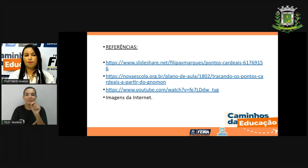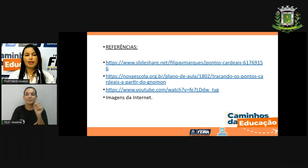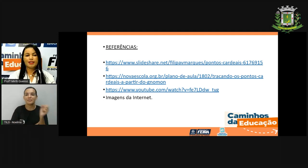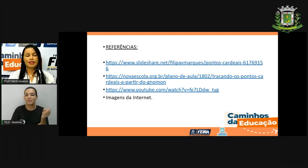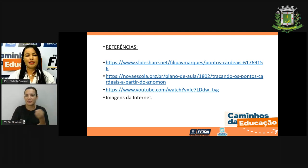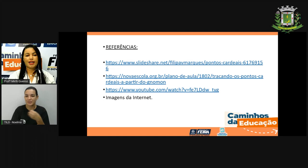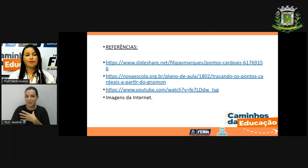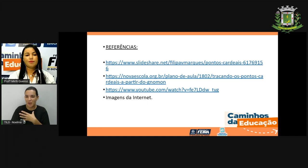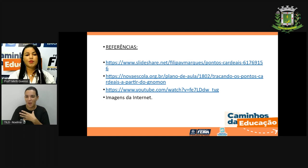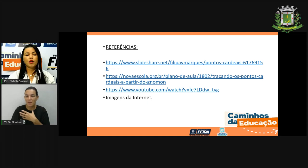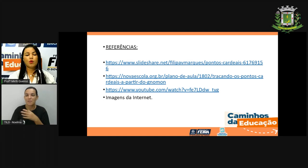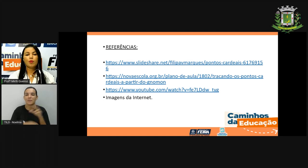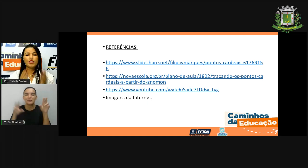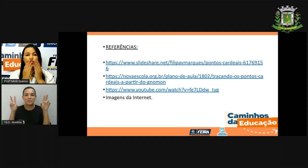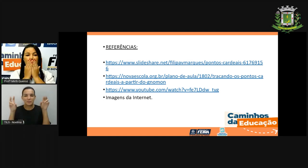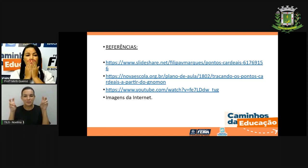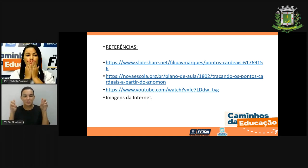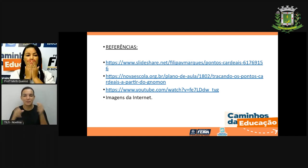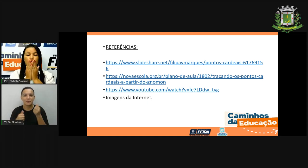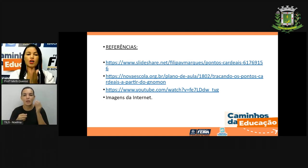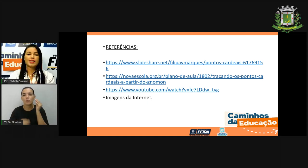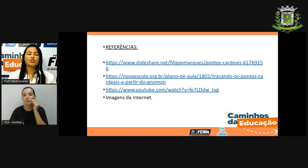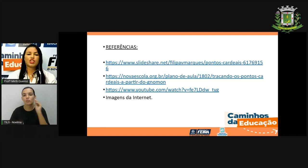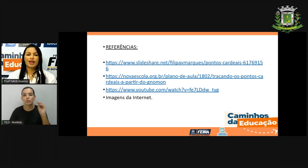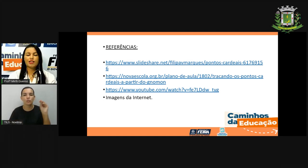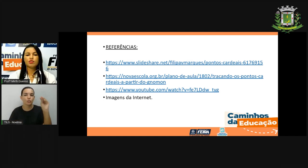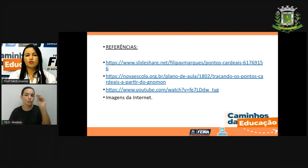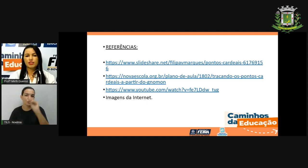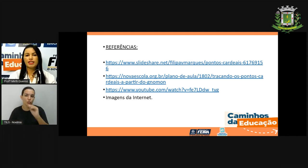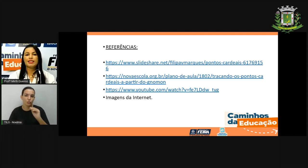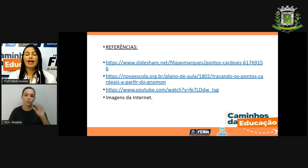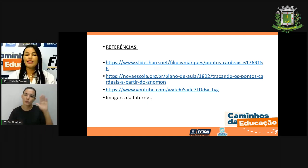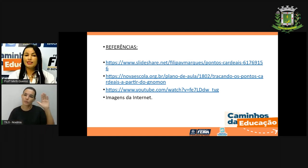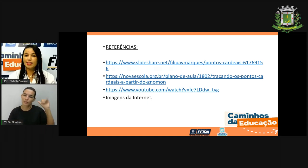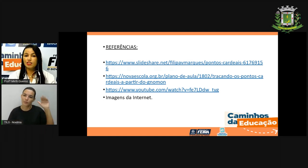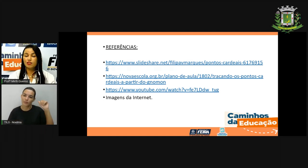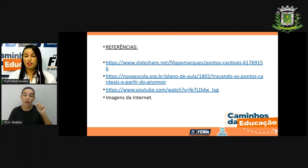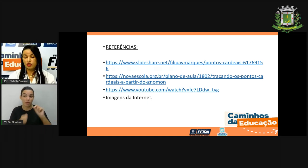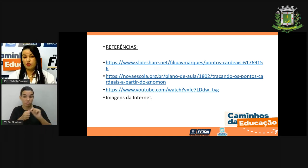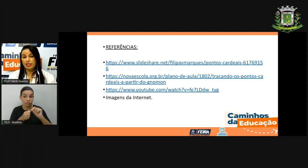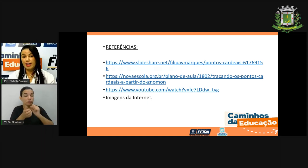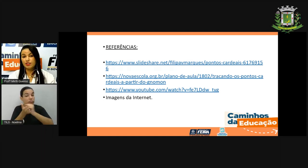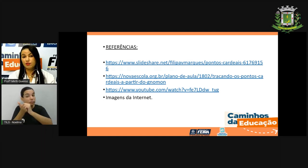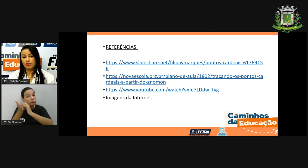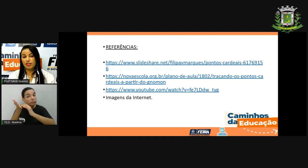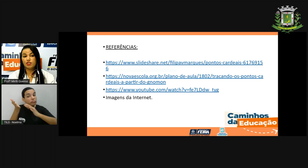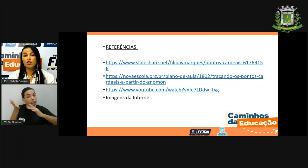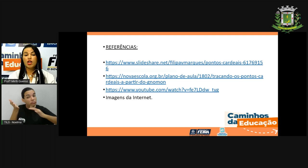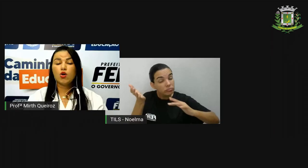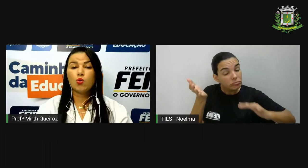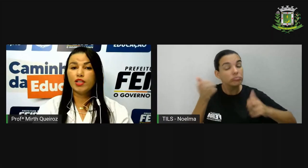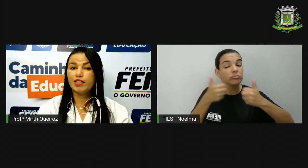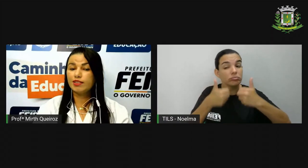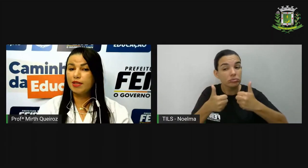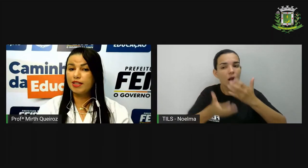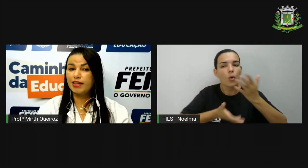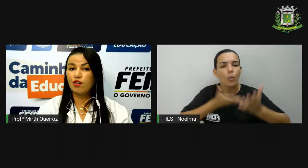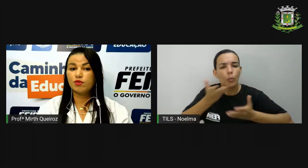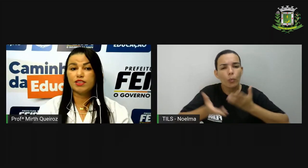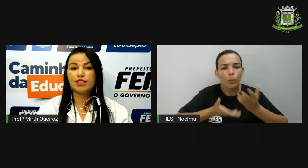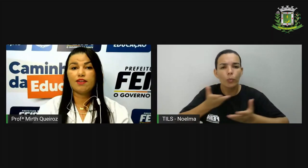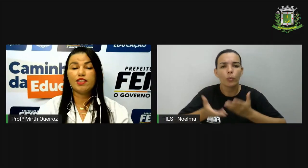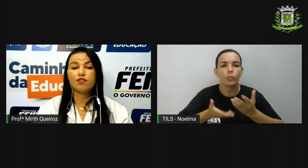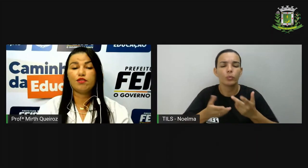nova disciplina né um beijinho no coração de cada um de vocês realizem as atividades de vocês cuidem desse